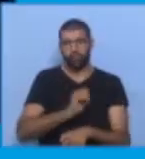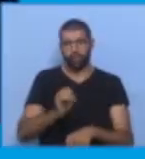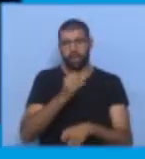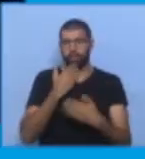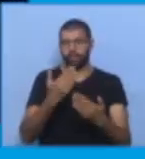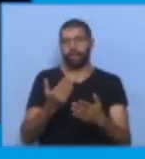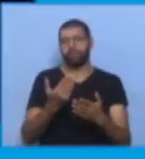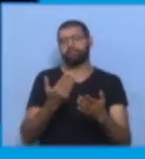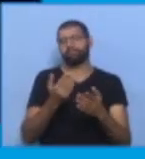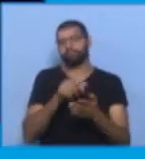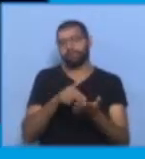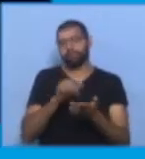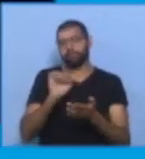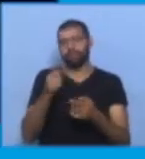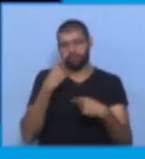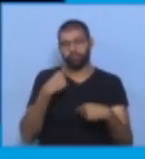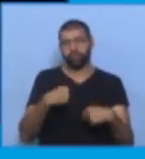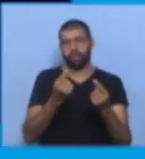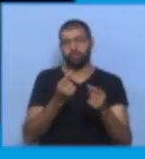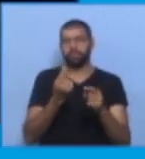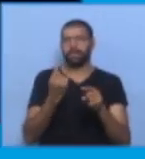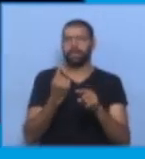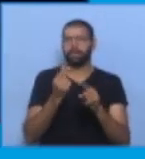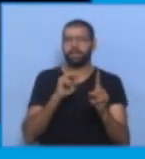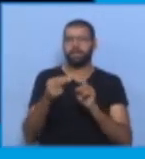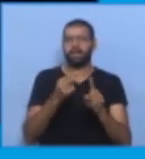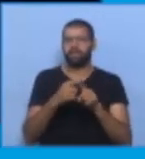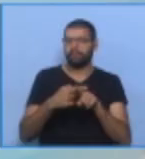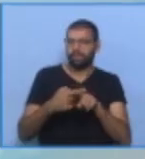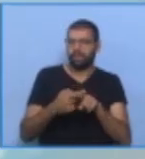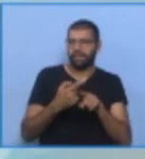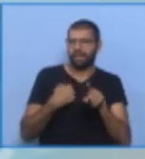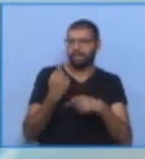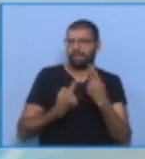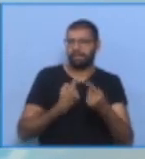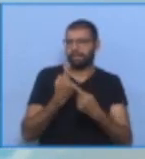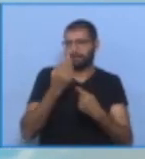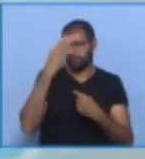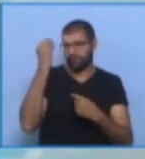ter estado aqui e nos ter mostrado realmente uma dimensão bem interessante que anda esquecida